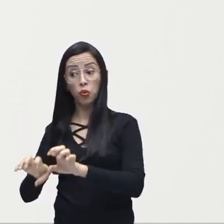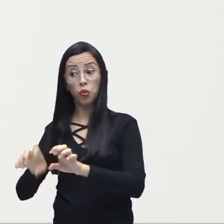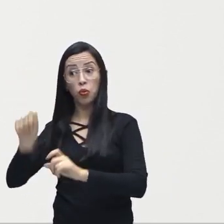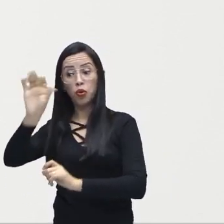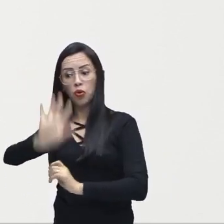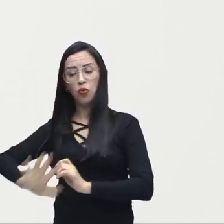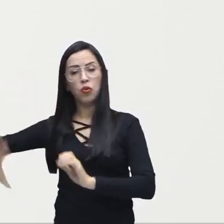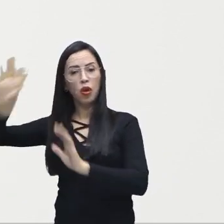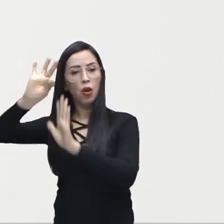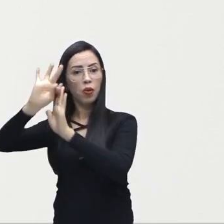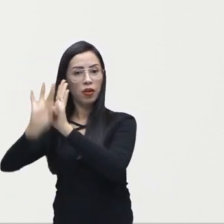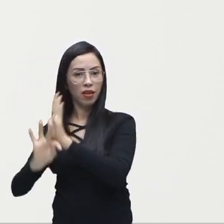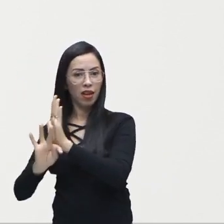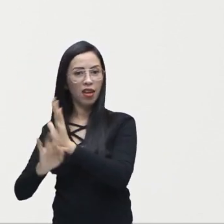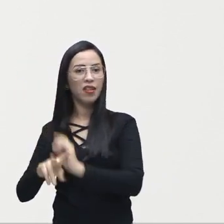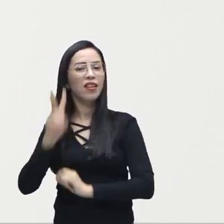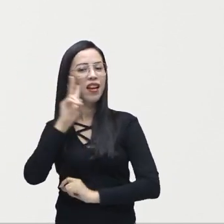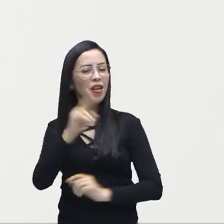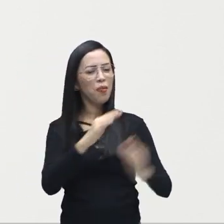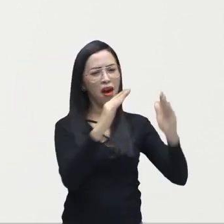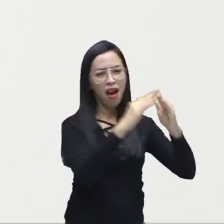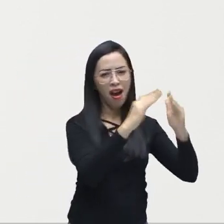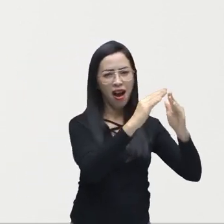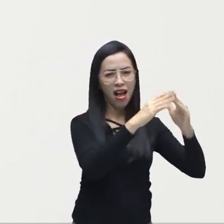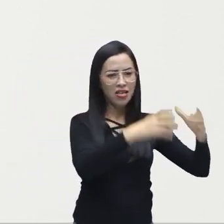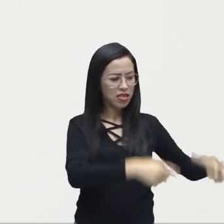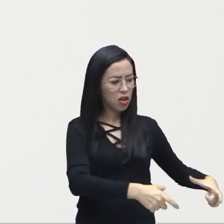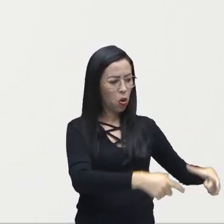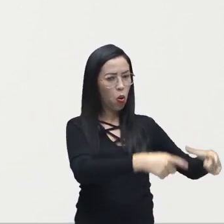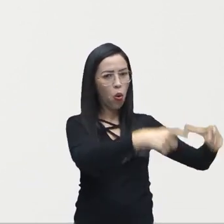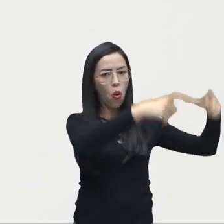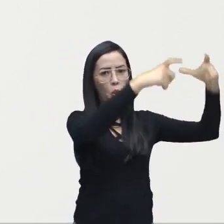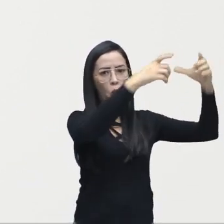alicerce, que com certeza são as colunas, a base,